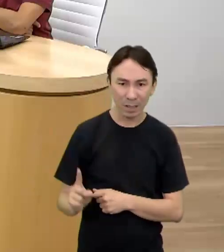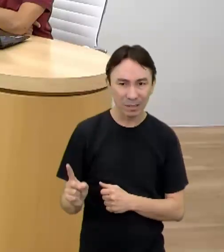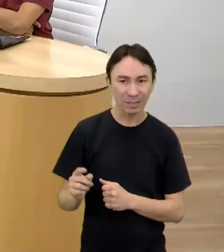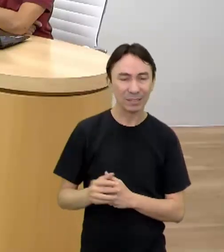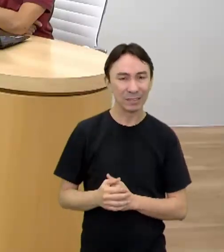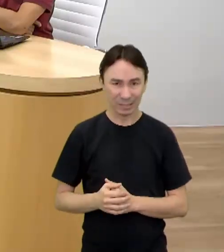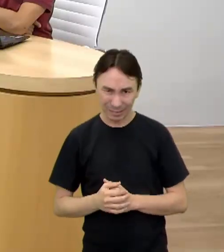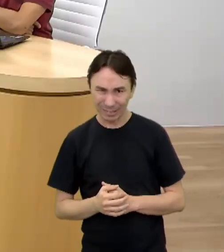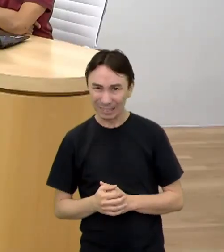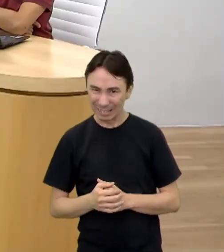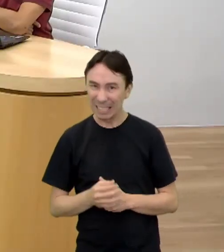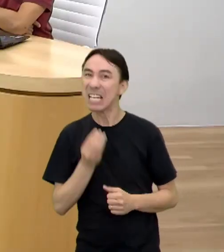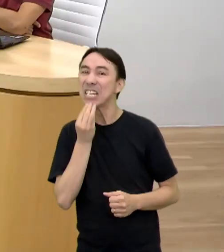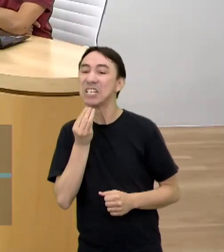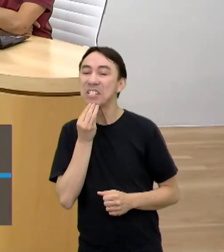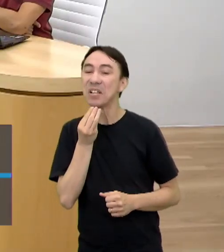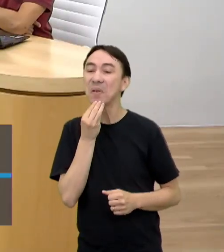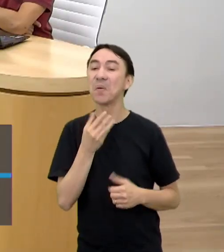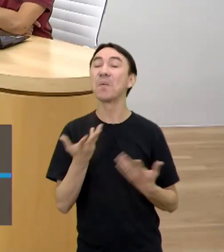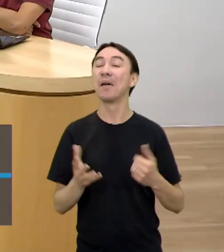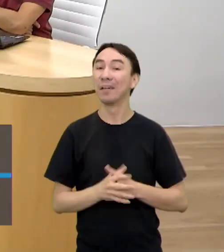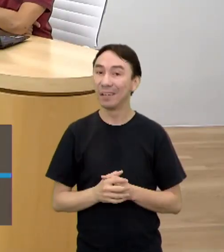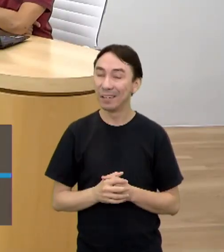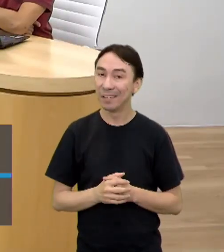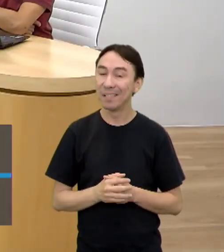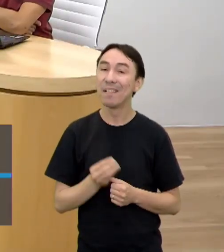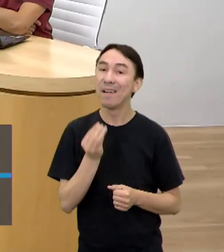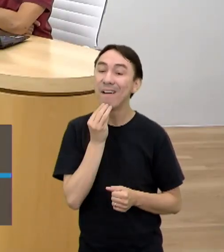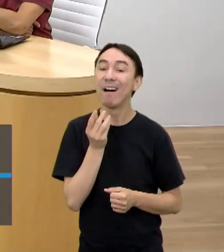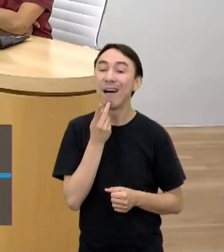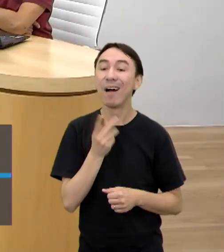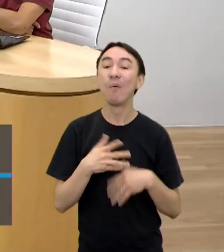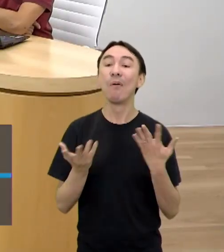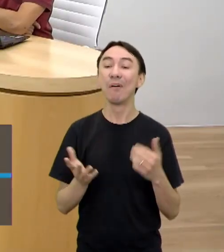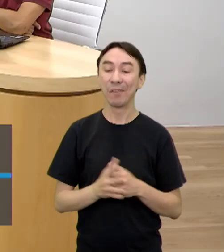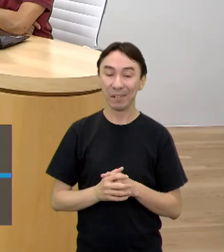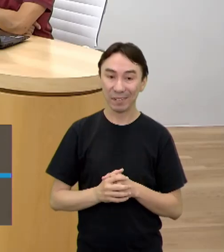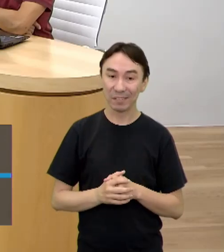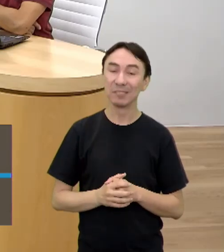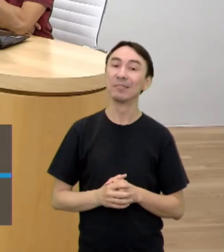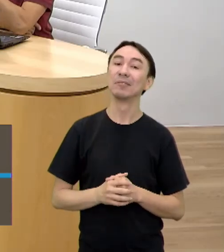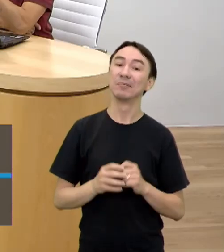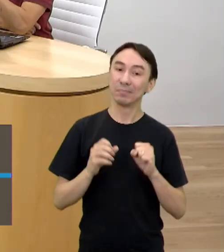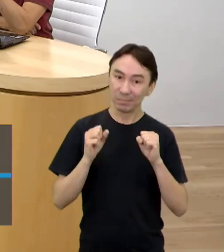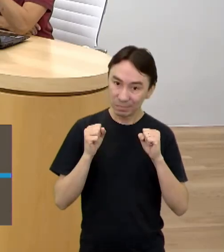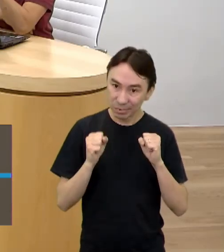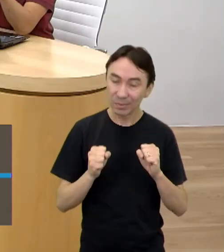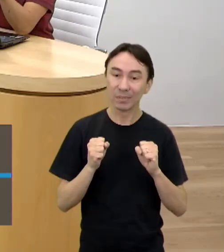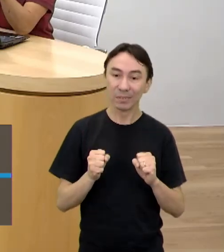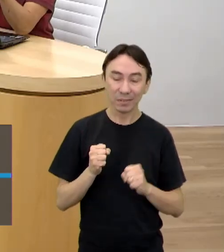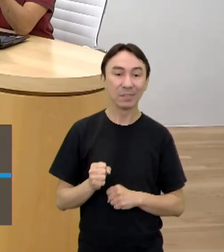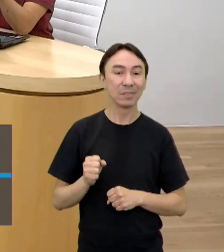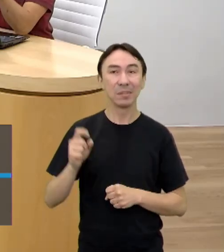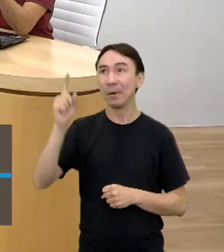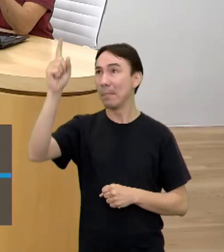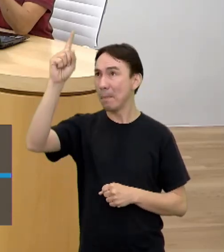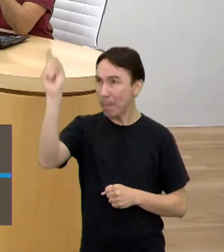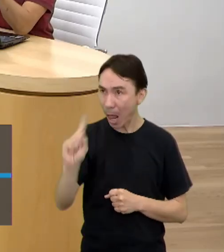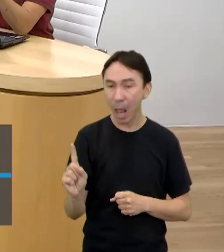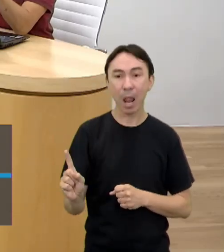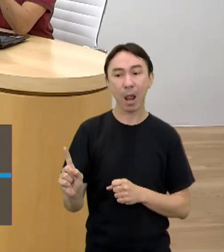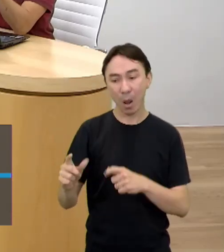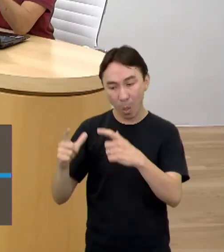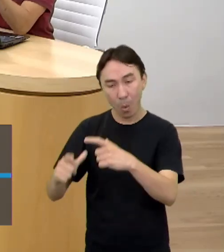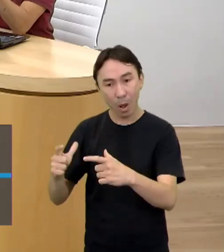É grande, é verdade, né? Tem gente que fala que não cai um raio 2 vezes no mesmo lugar, mas cai sim. Cai. Não, exatamente. Não exatamente